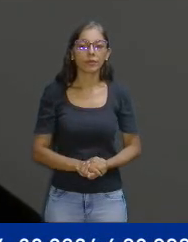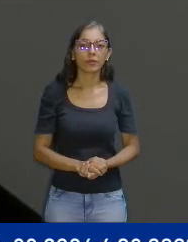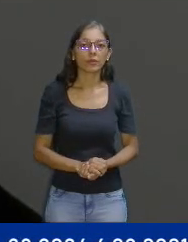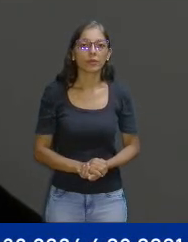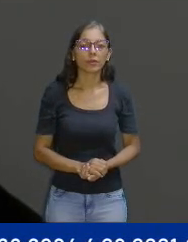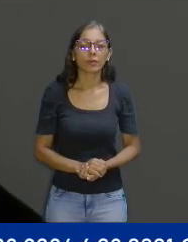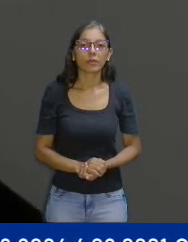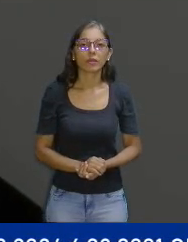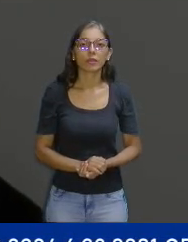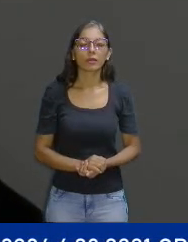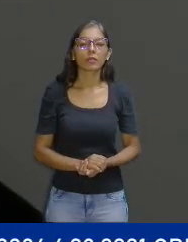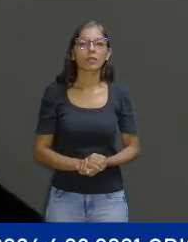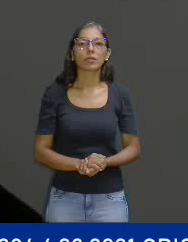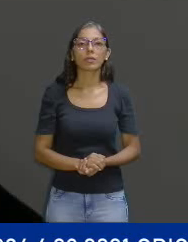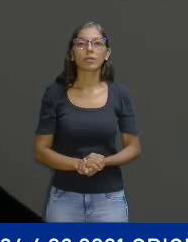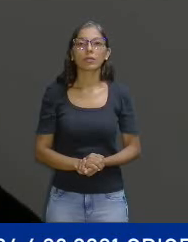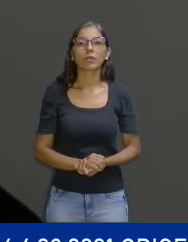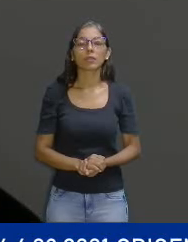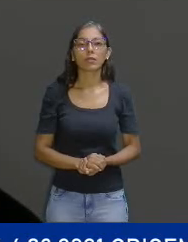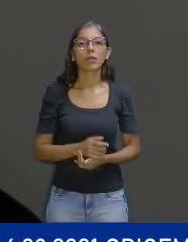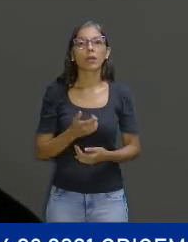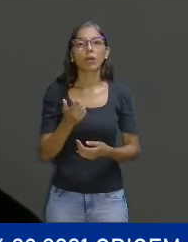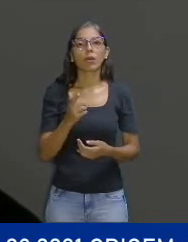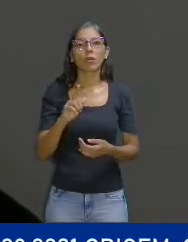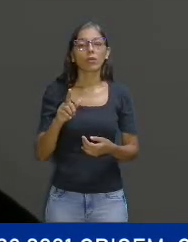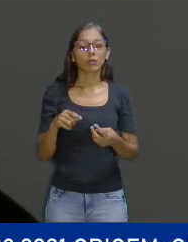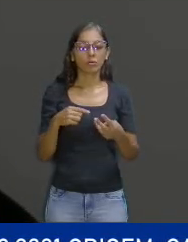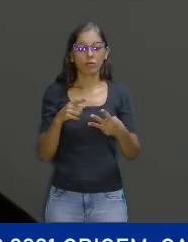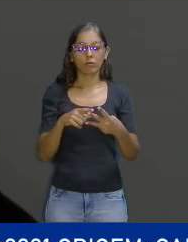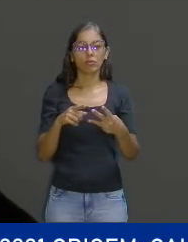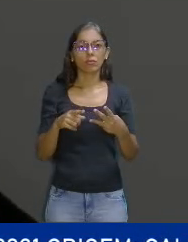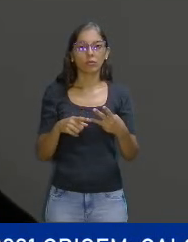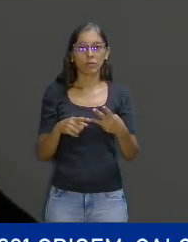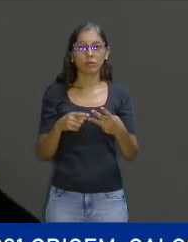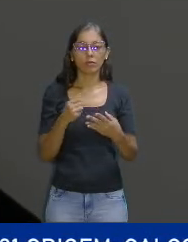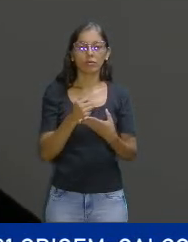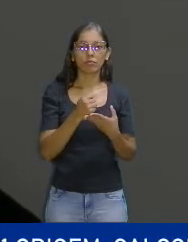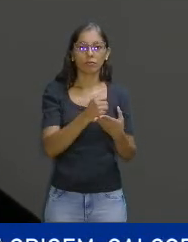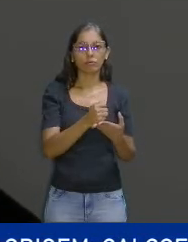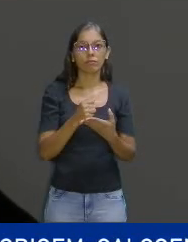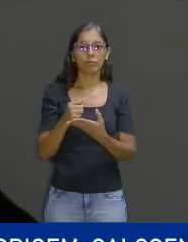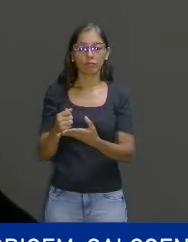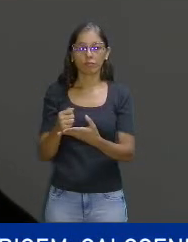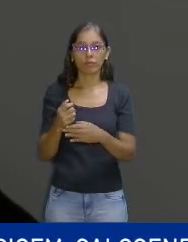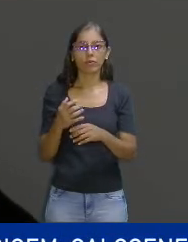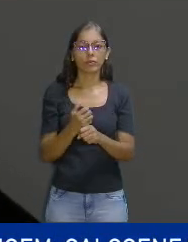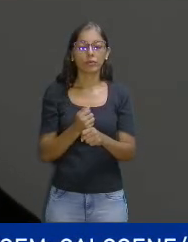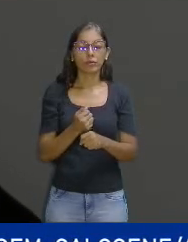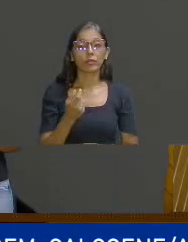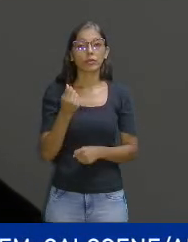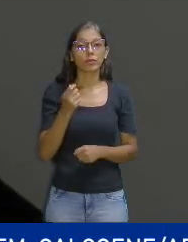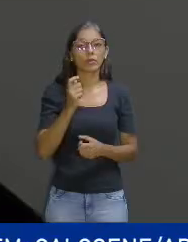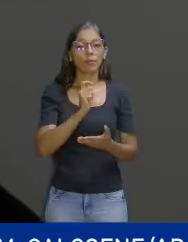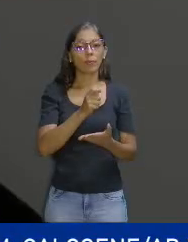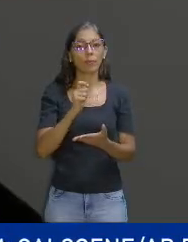5249-158 e 159 descreve o serviço de assistente de campanha, no valor de R$ 2.500